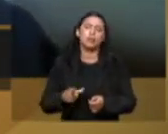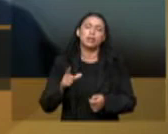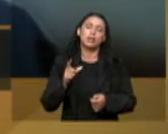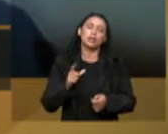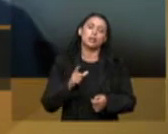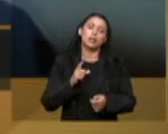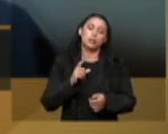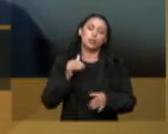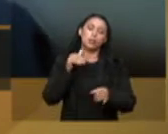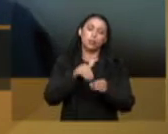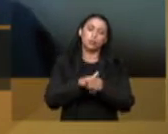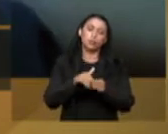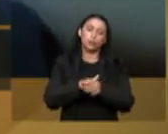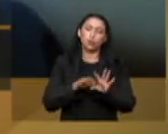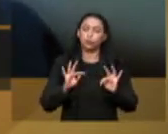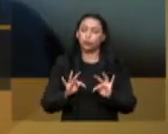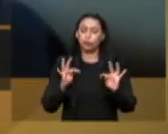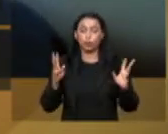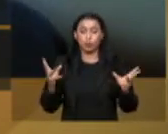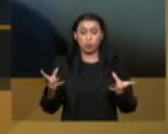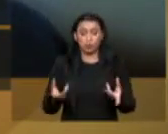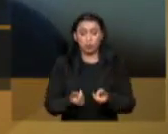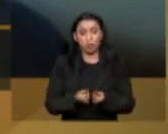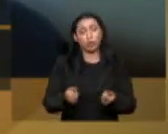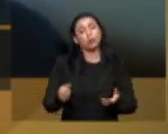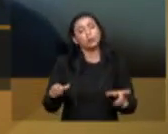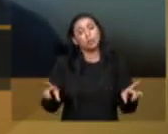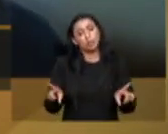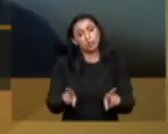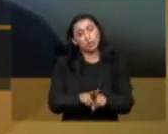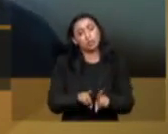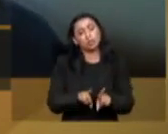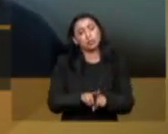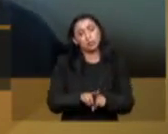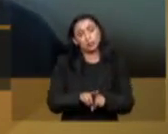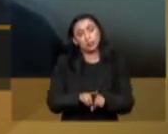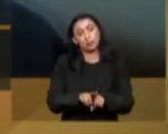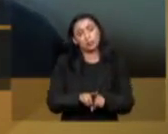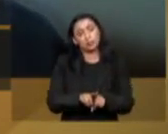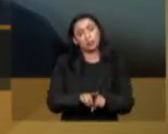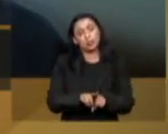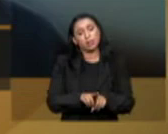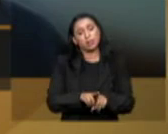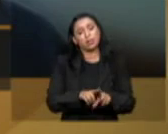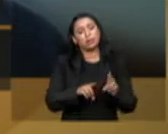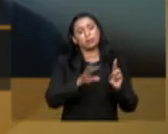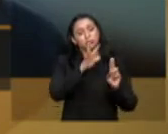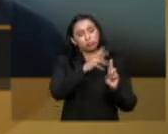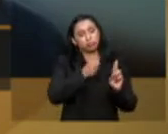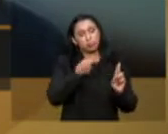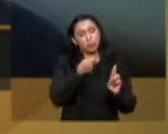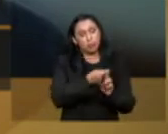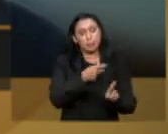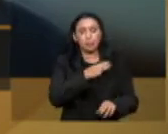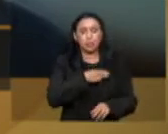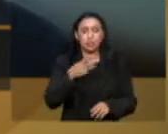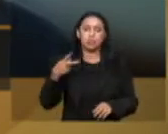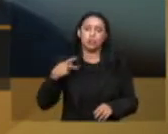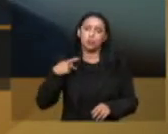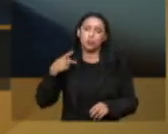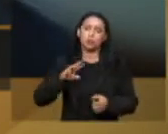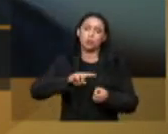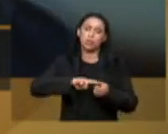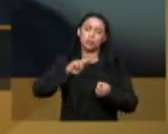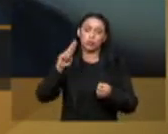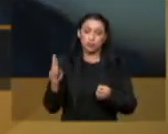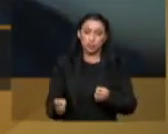respectivos, os votos na íntegra, e também estarão disponíveis às partes, ao Ministério Público e à